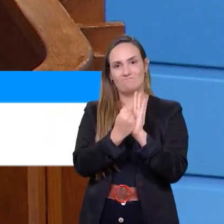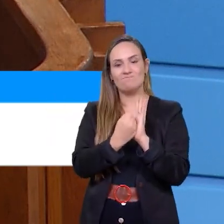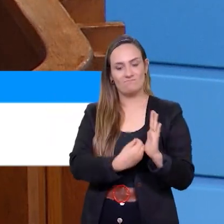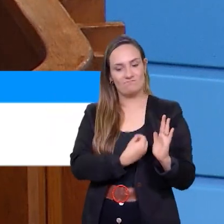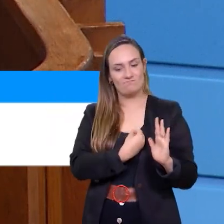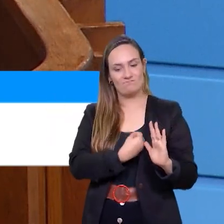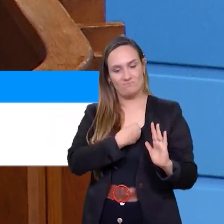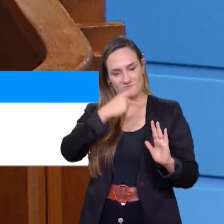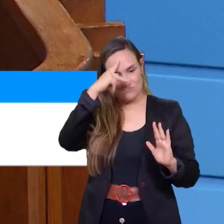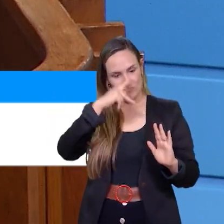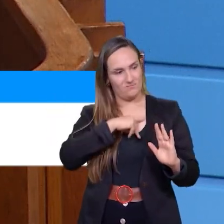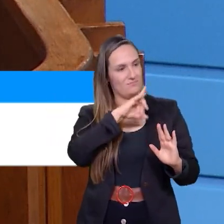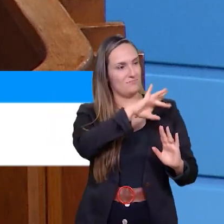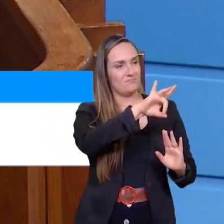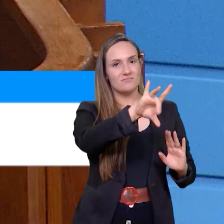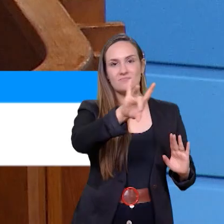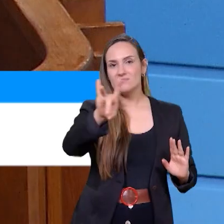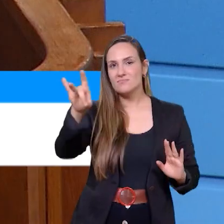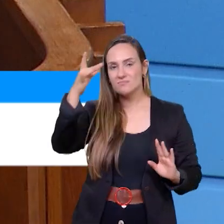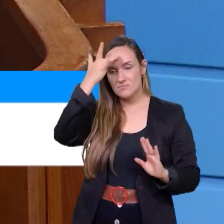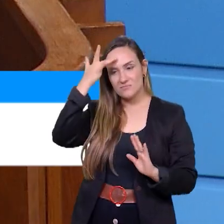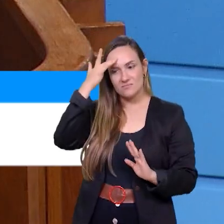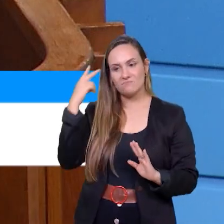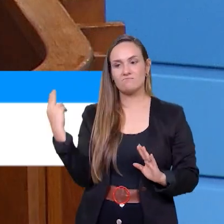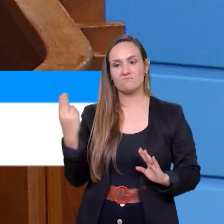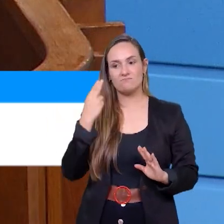sequelas na vida das pessoas